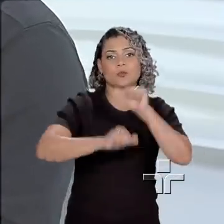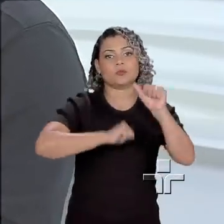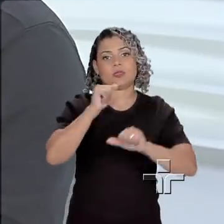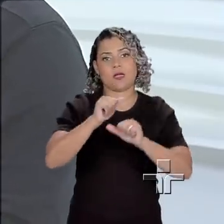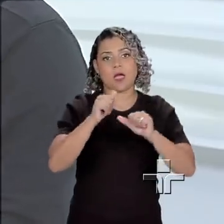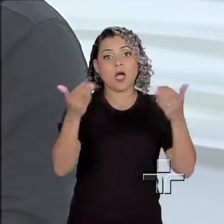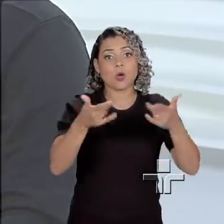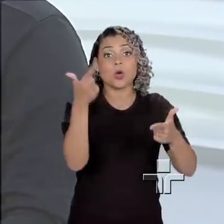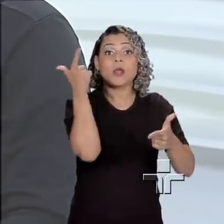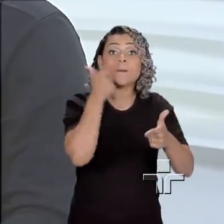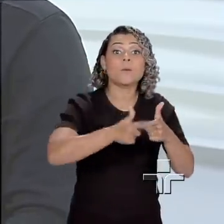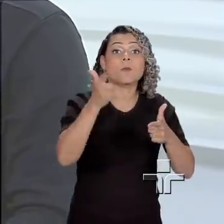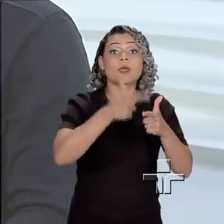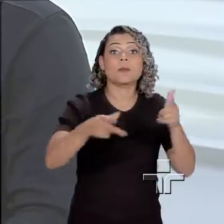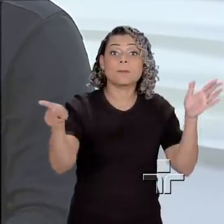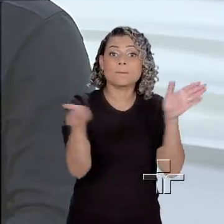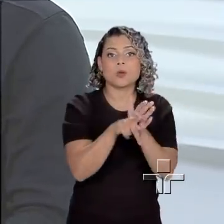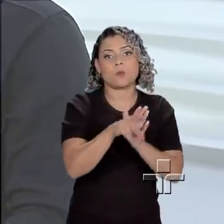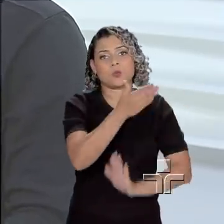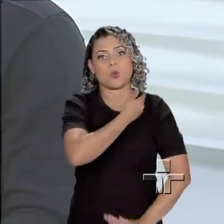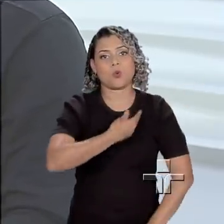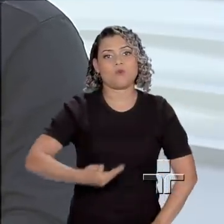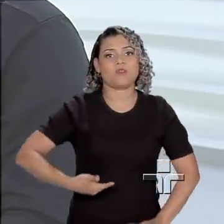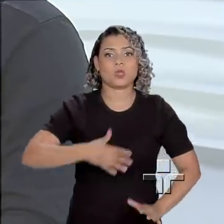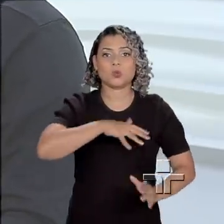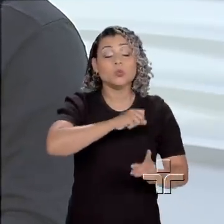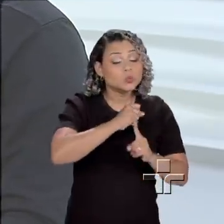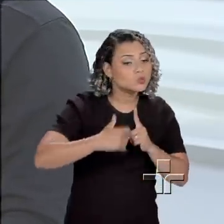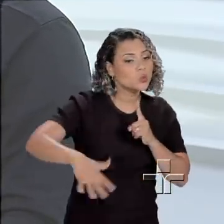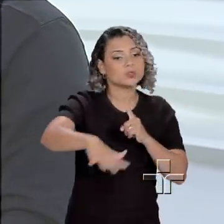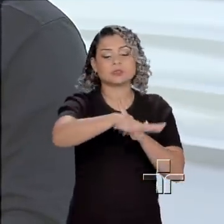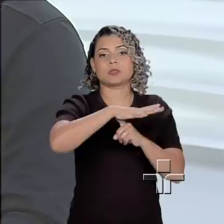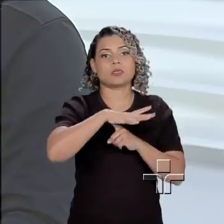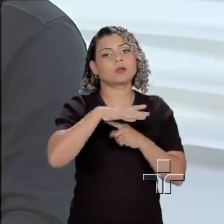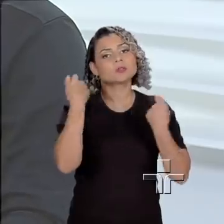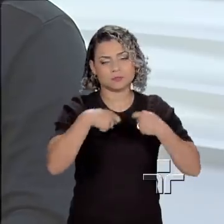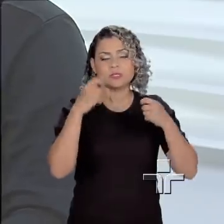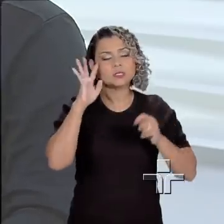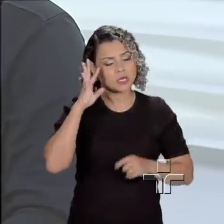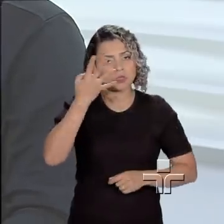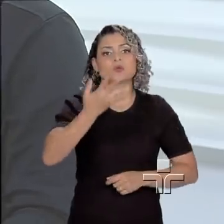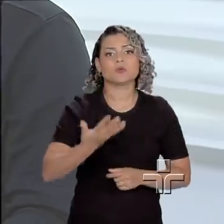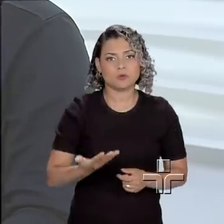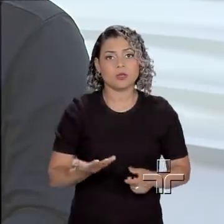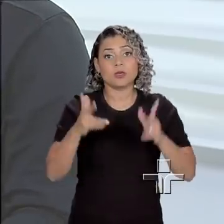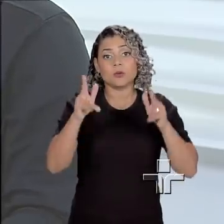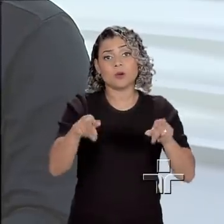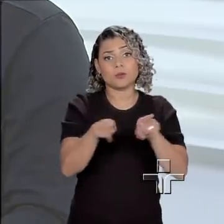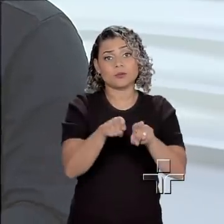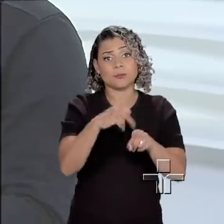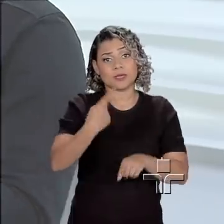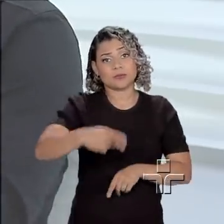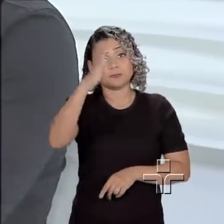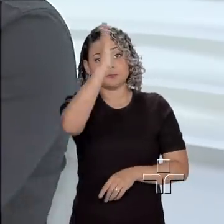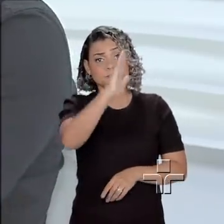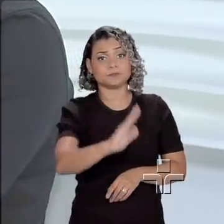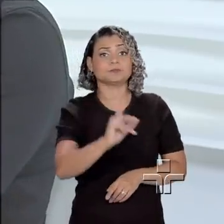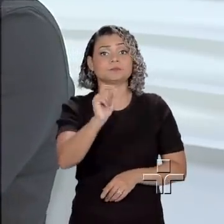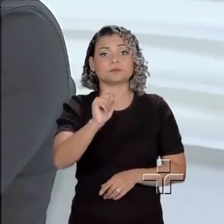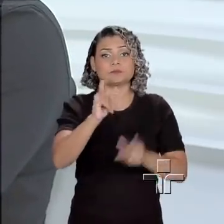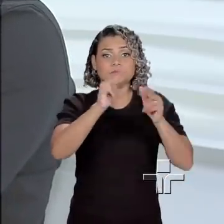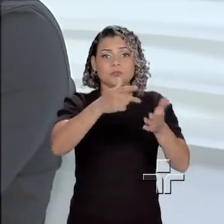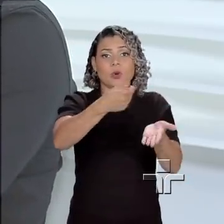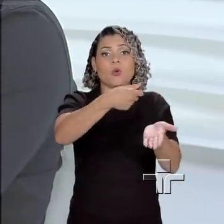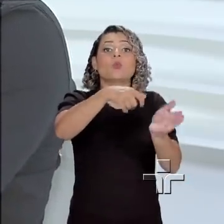problema de saúde pública, não é? Como a gente já deveria ter também, na minha opinião, no caso do Brasil, transformado o problema das